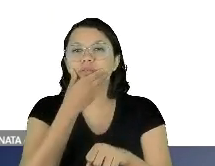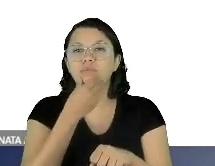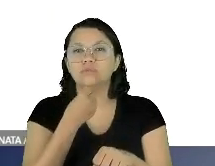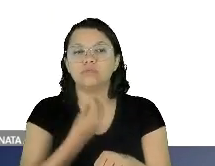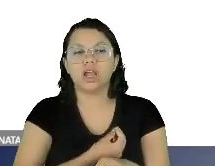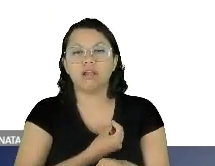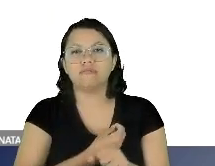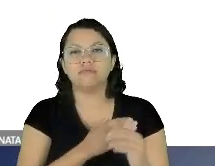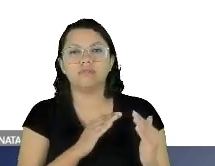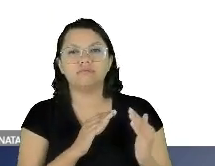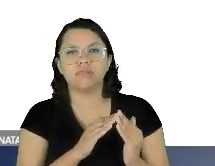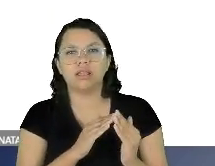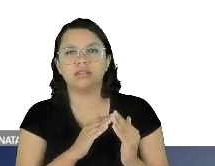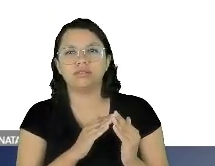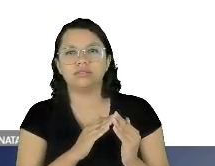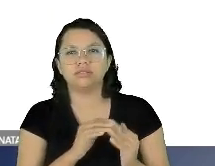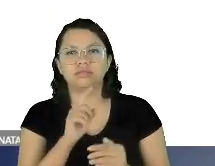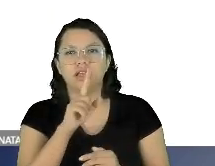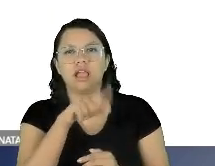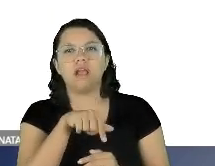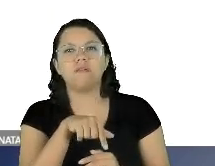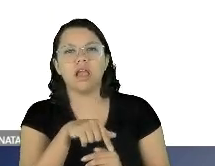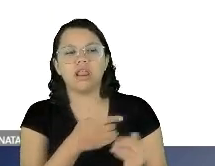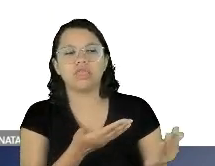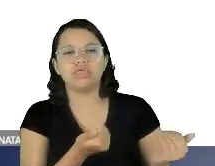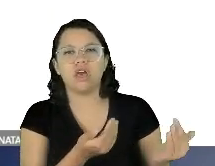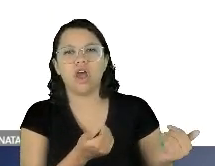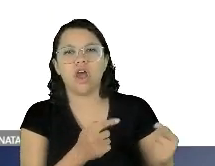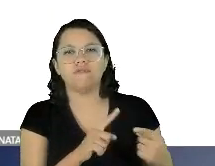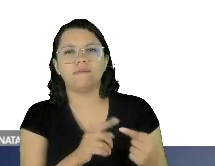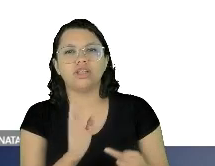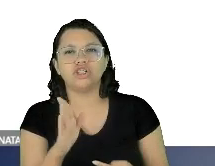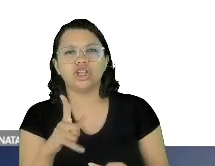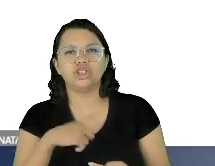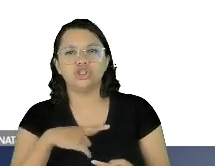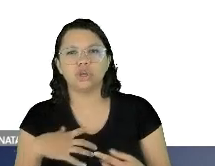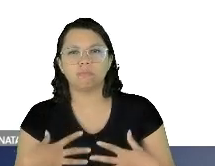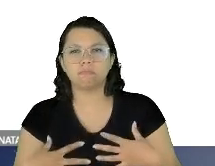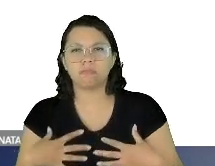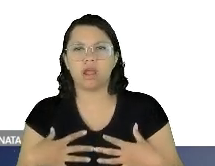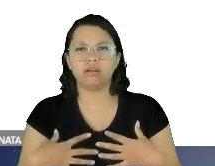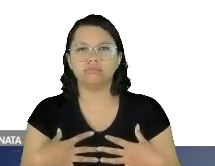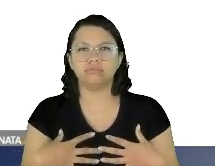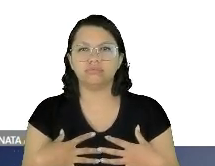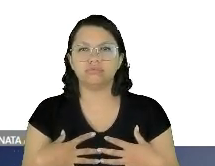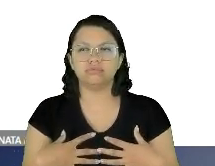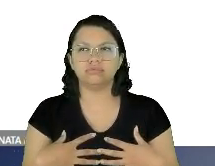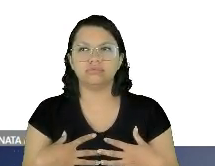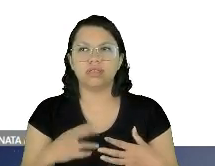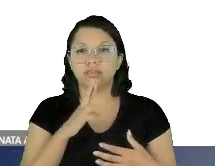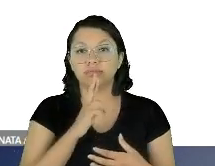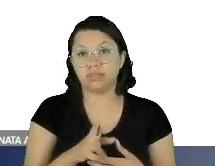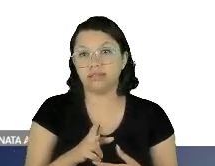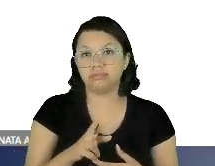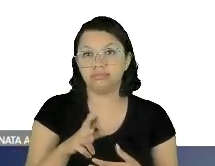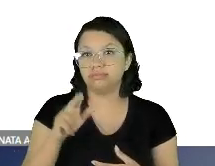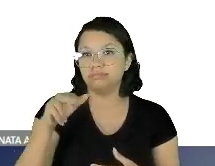era novinha, mas já tinha peitinho. O resultado foi que eu nunca mais andei de bicicleta na rua.